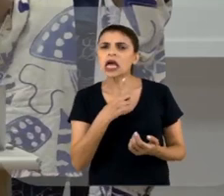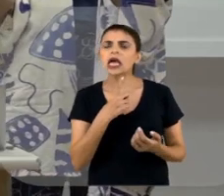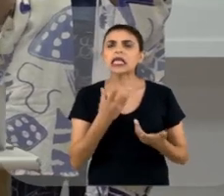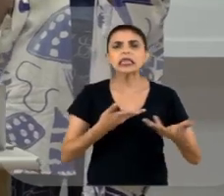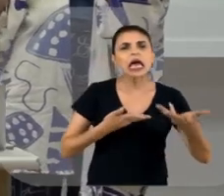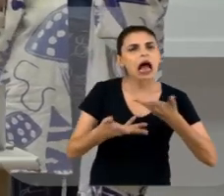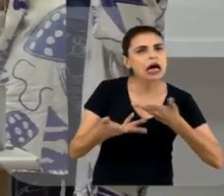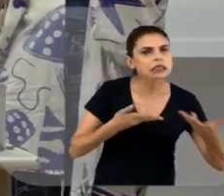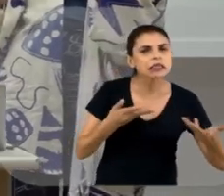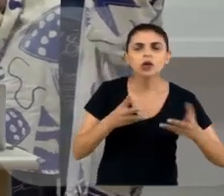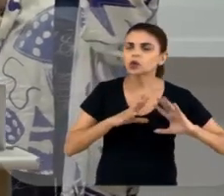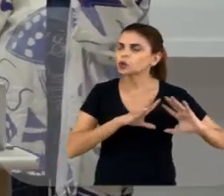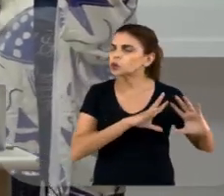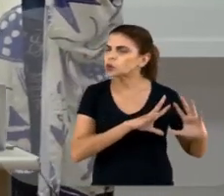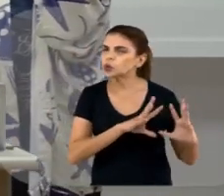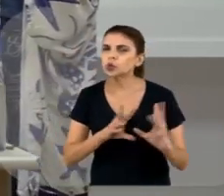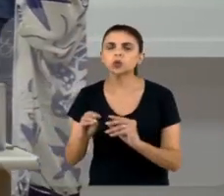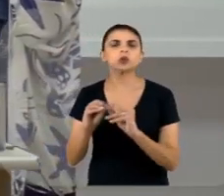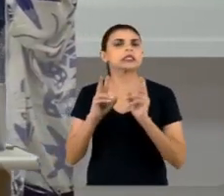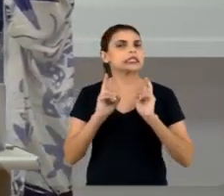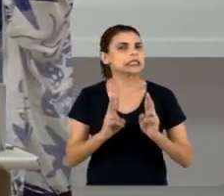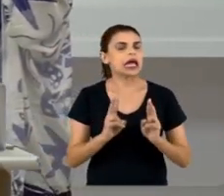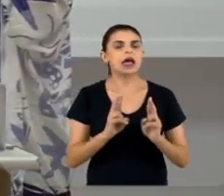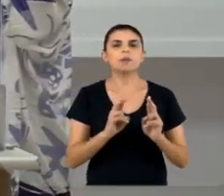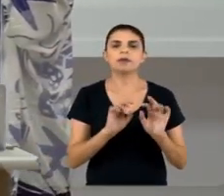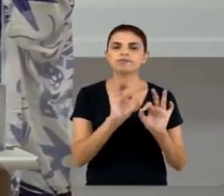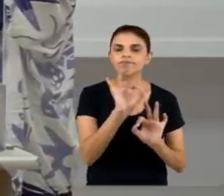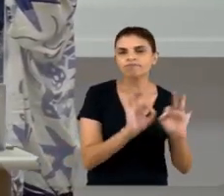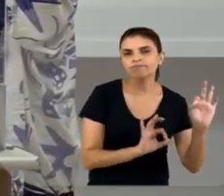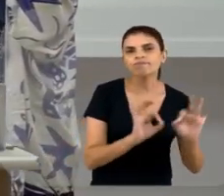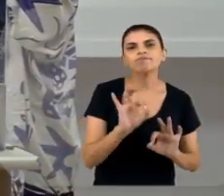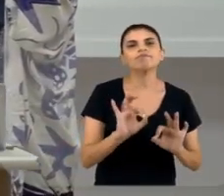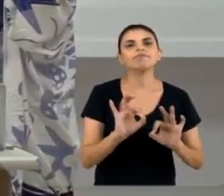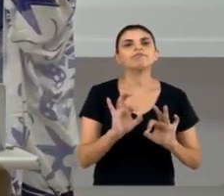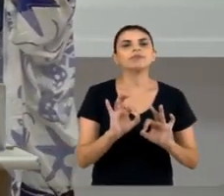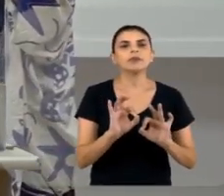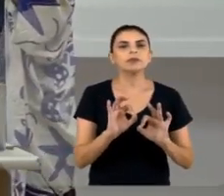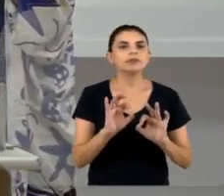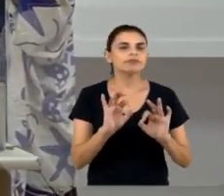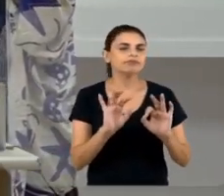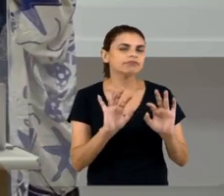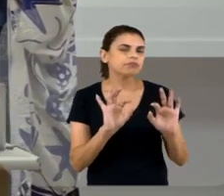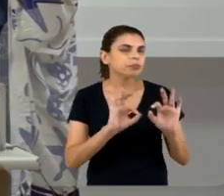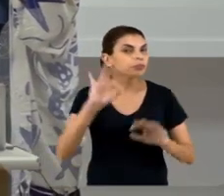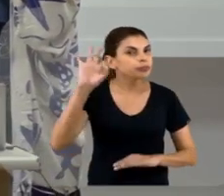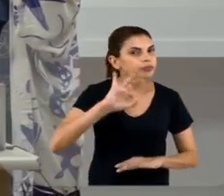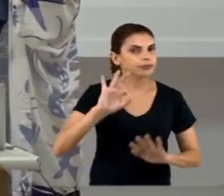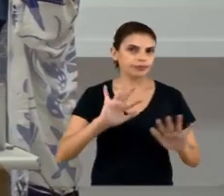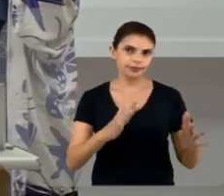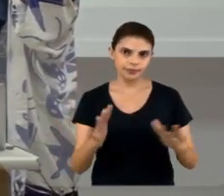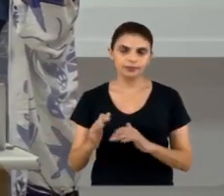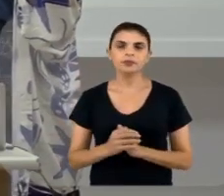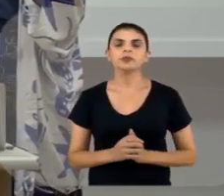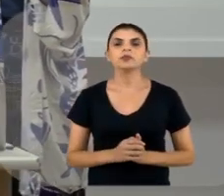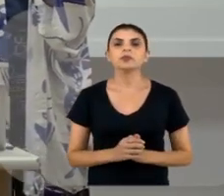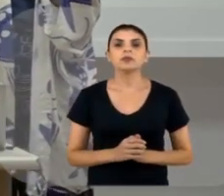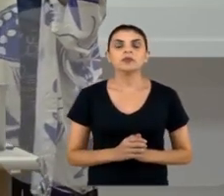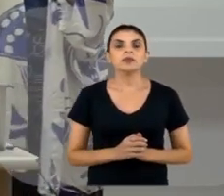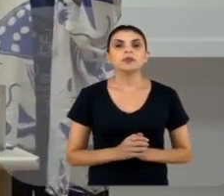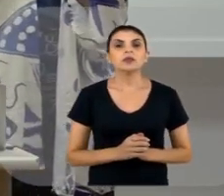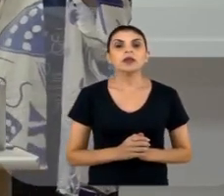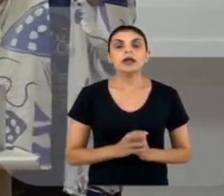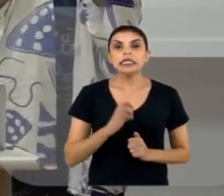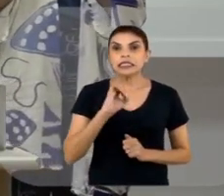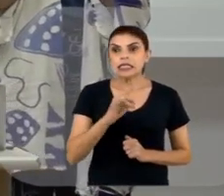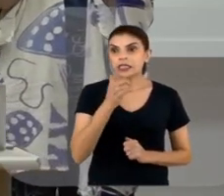de interação também. Tudo isso é na base mesmo de uma estimativa. E aí, então, quando